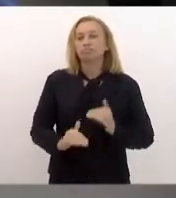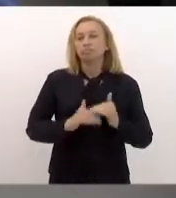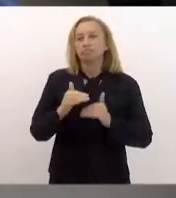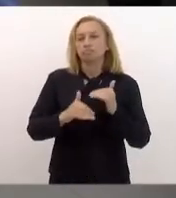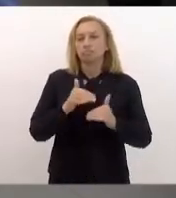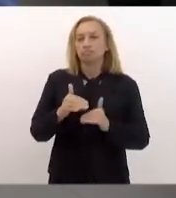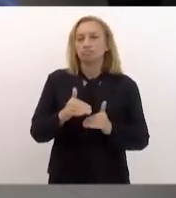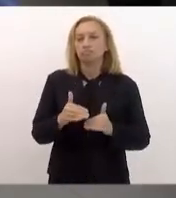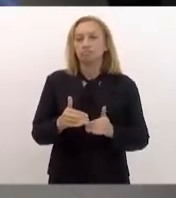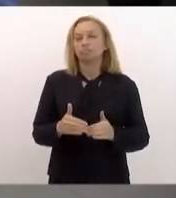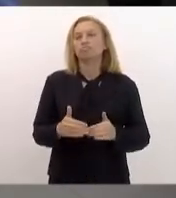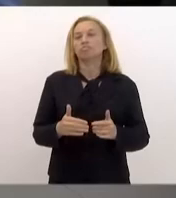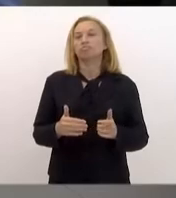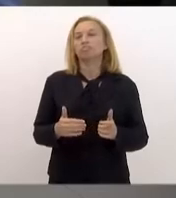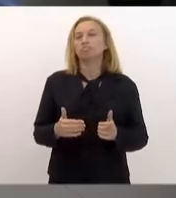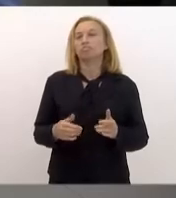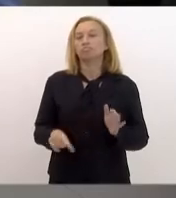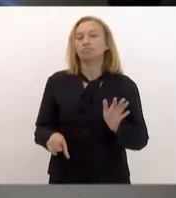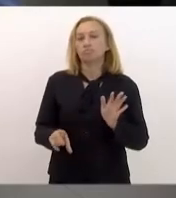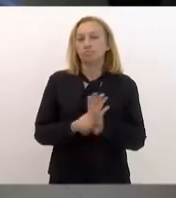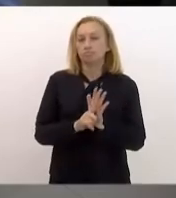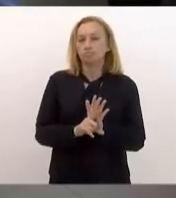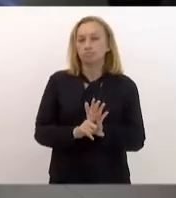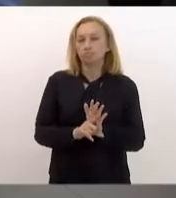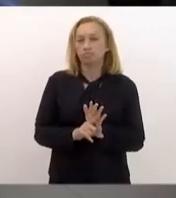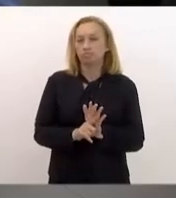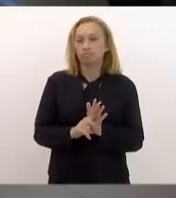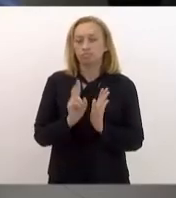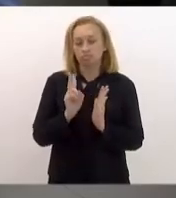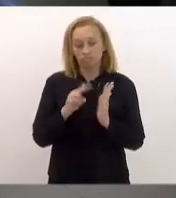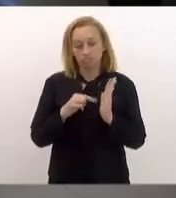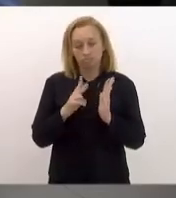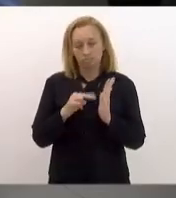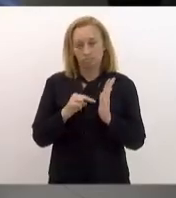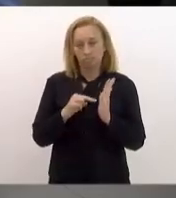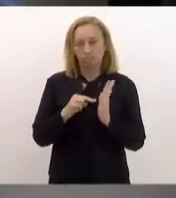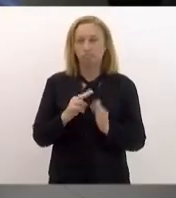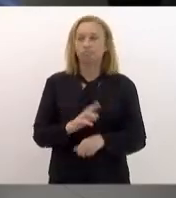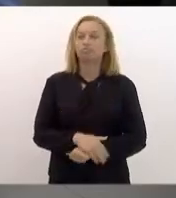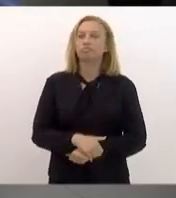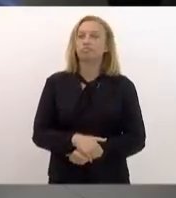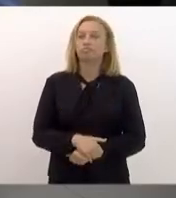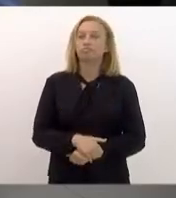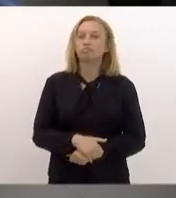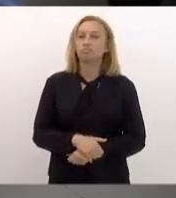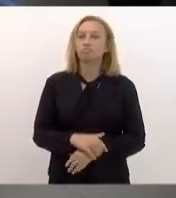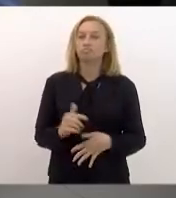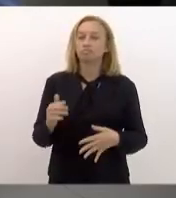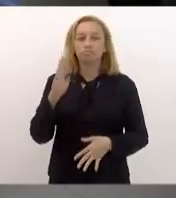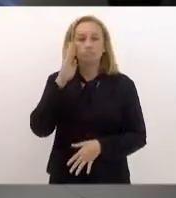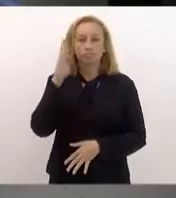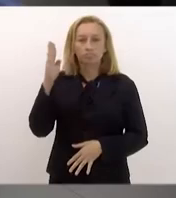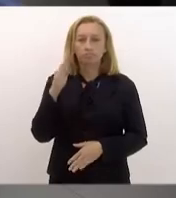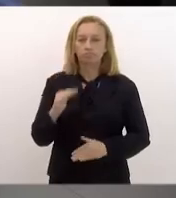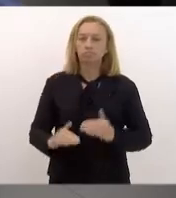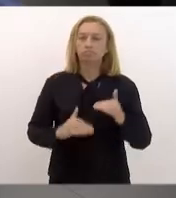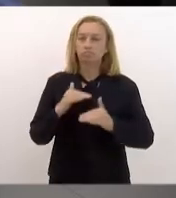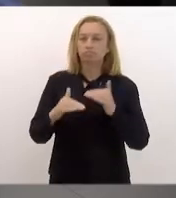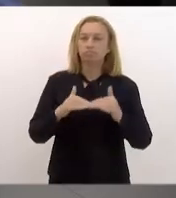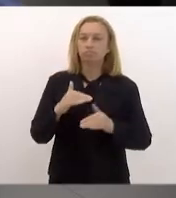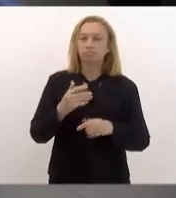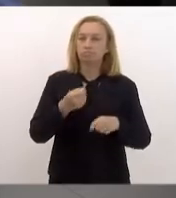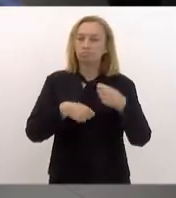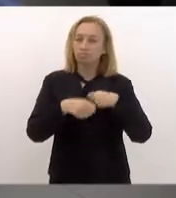desenvolvimento dessa proposição, dessa lei, eu acho que a leitura desse aspecto específico aqui do desenvolvimento econômico,